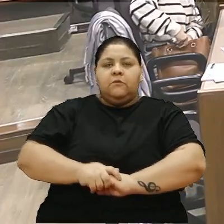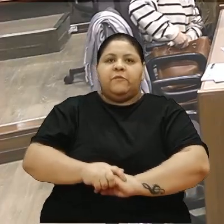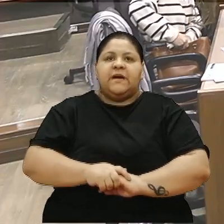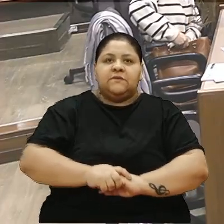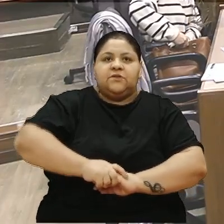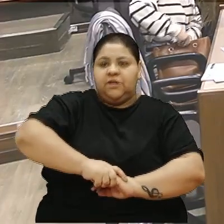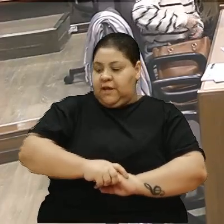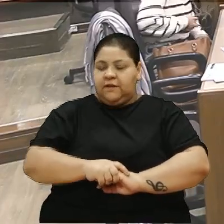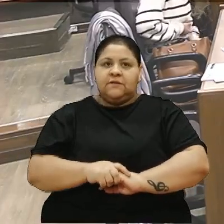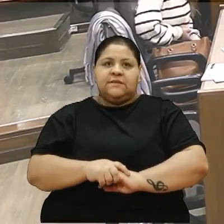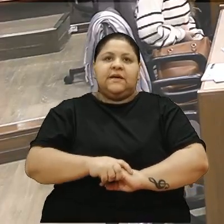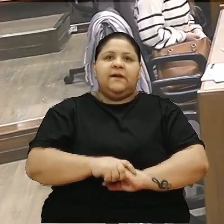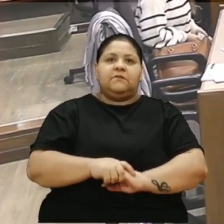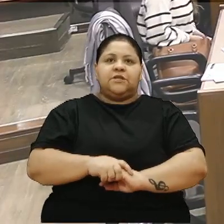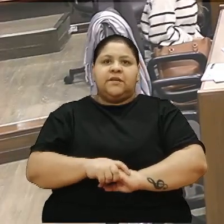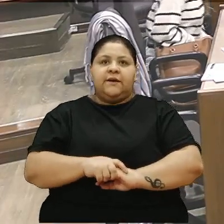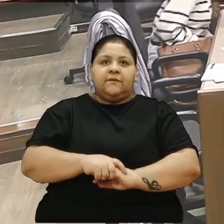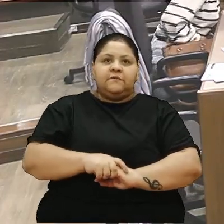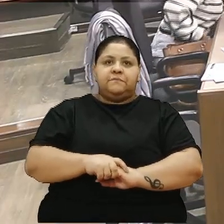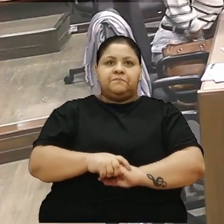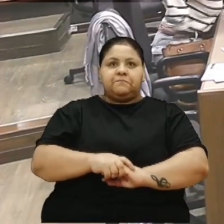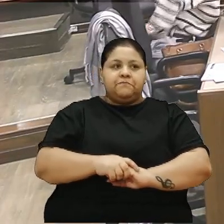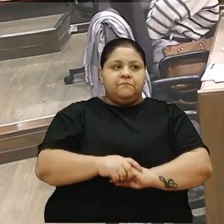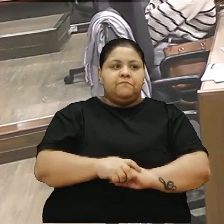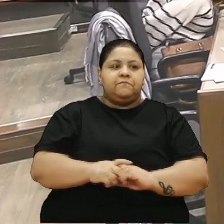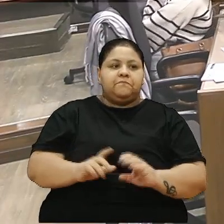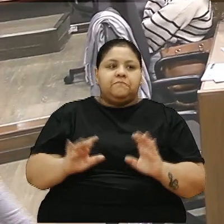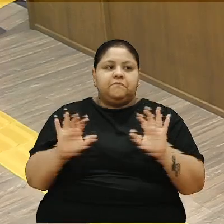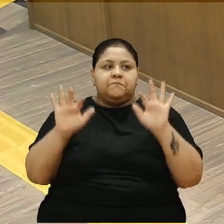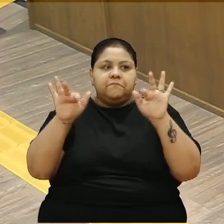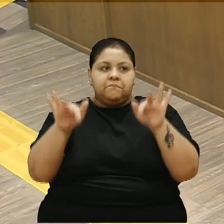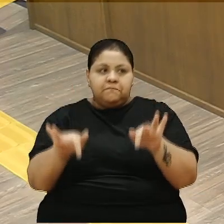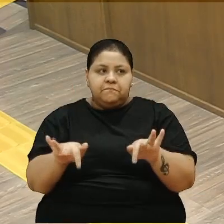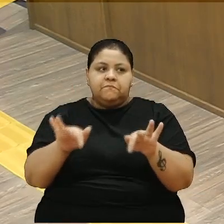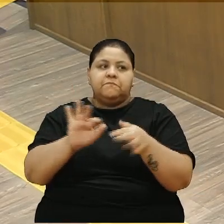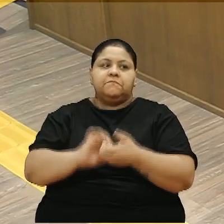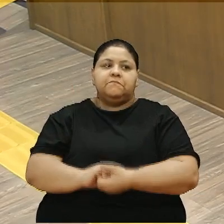Encerradas as pequenas comunicações. Com a anuência dos líderes,